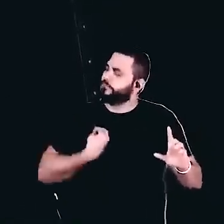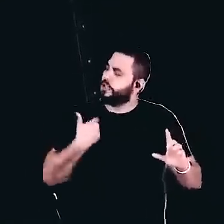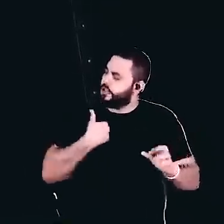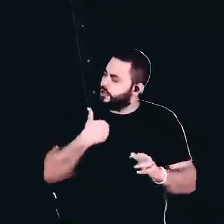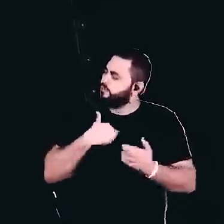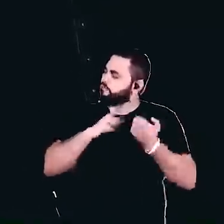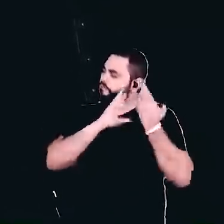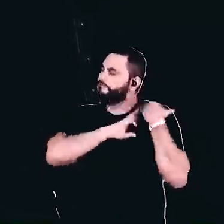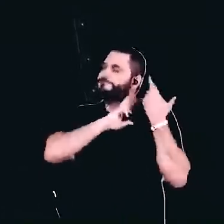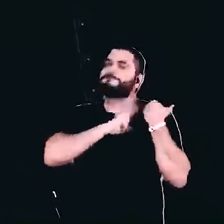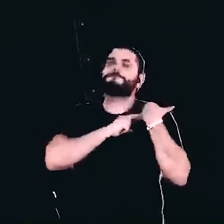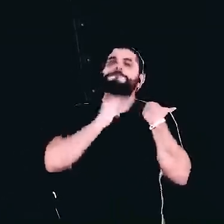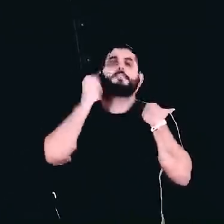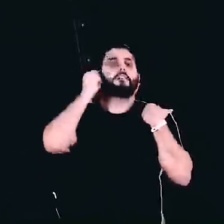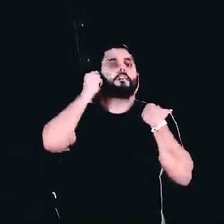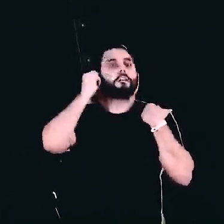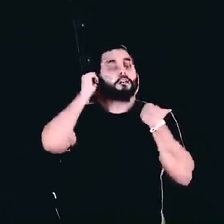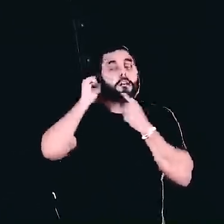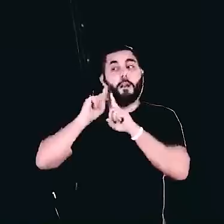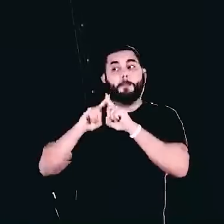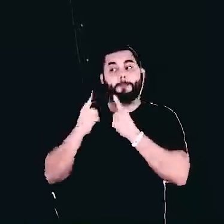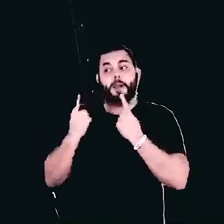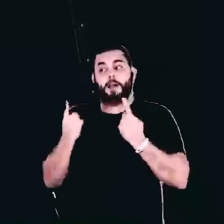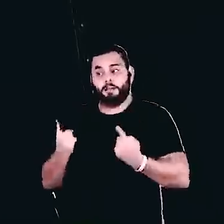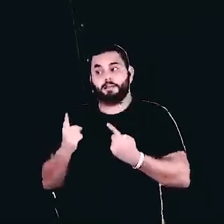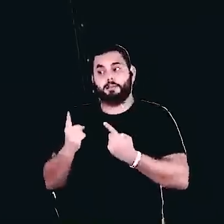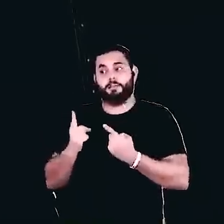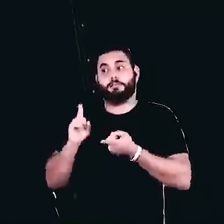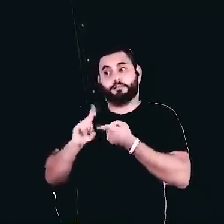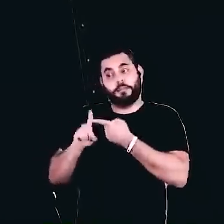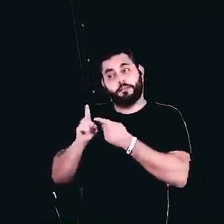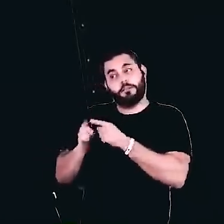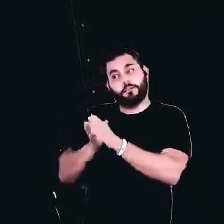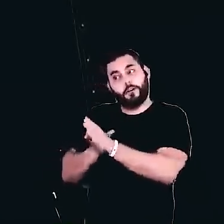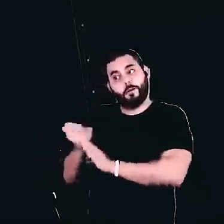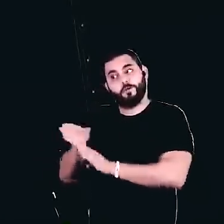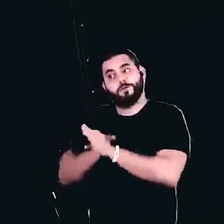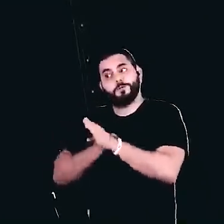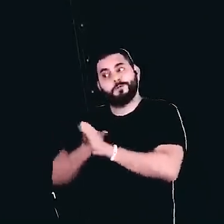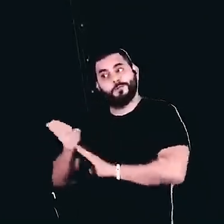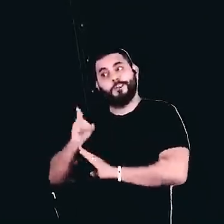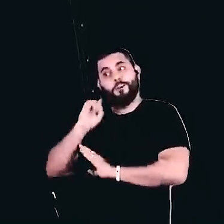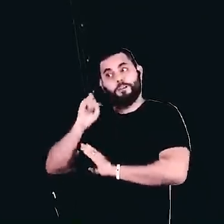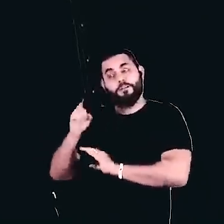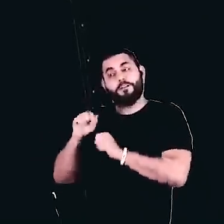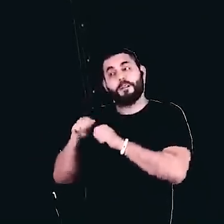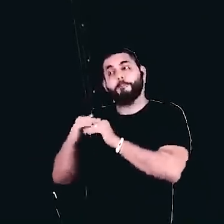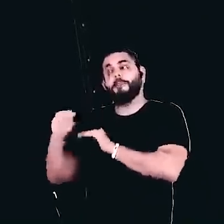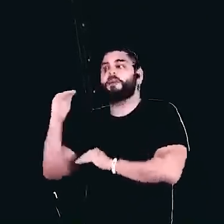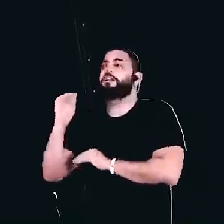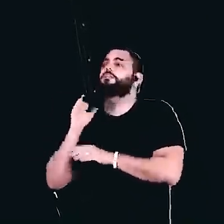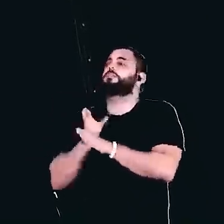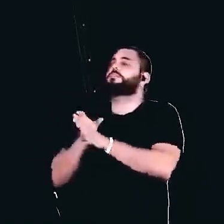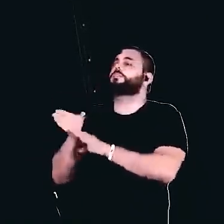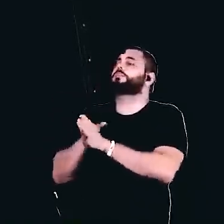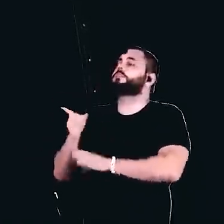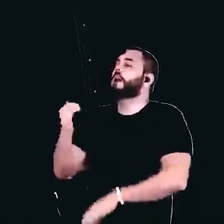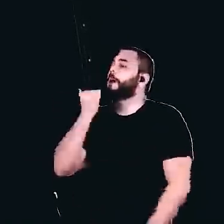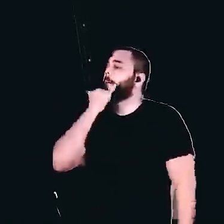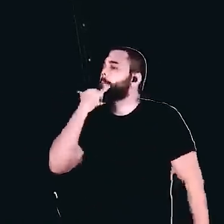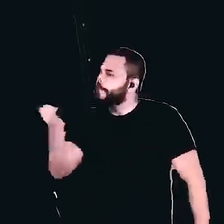eu estou disposto a pagar, mas eu vou te dar um conselho, eu vou te ensinar a fazer uma coisa muito superior, eu vou te ensinar a